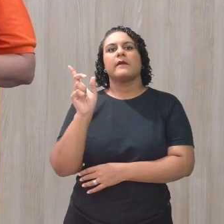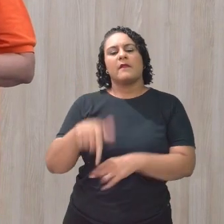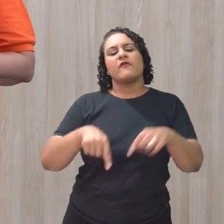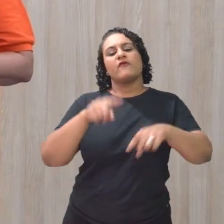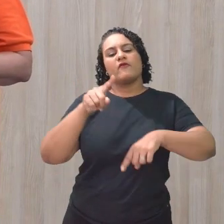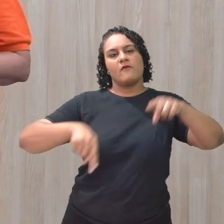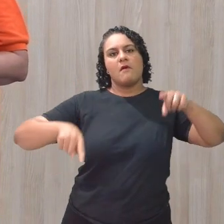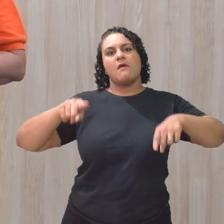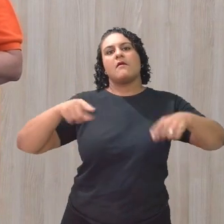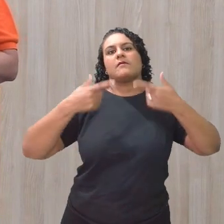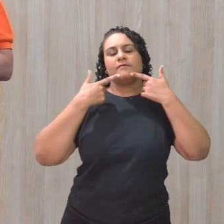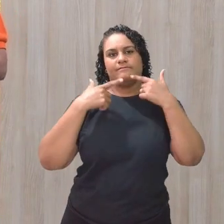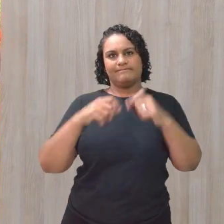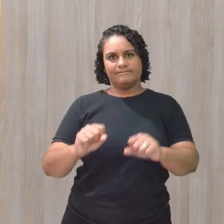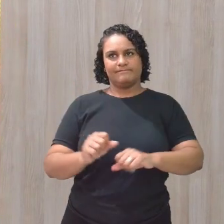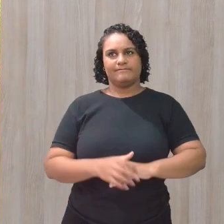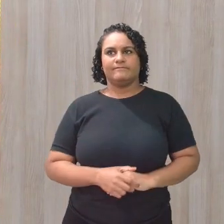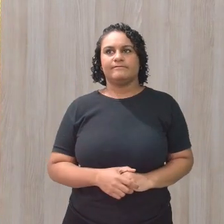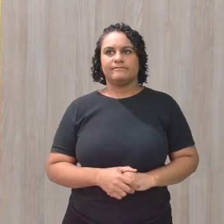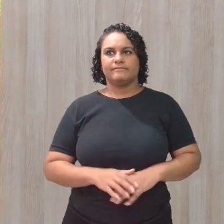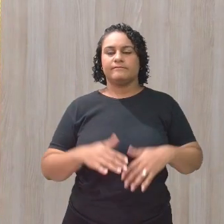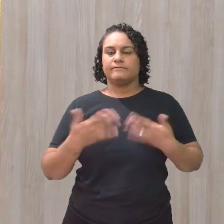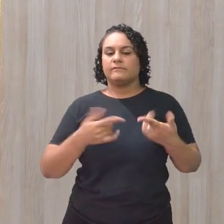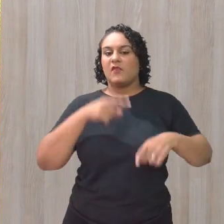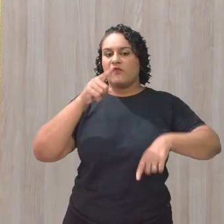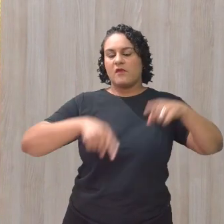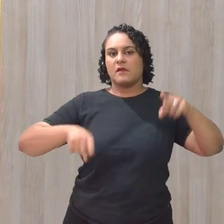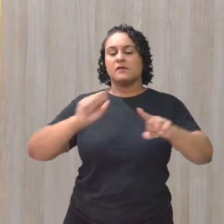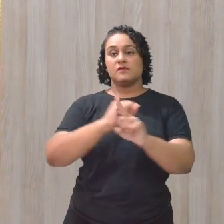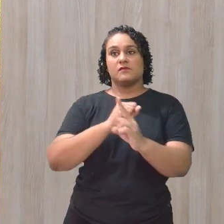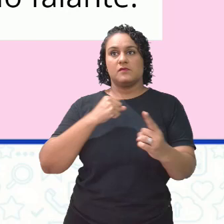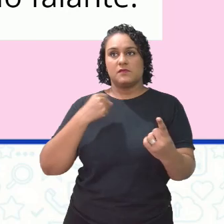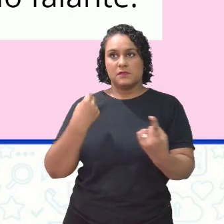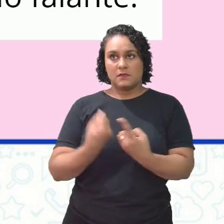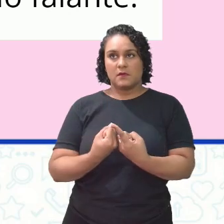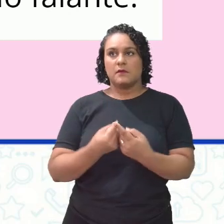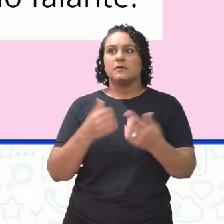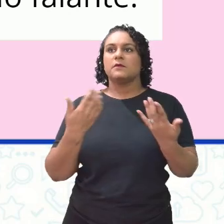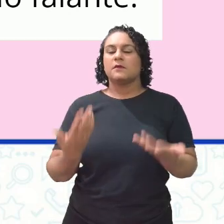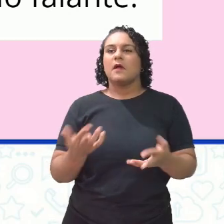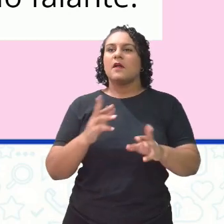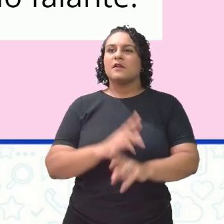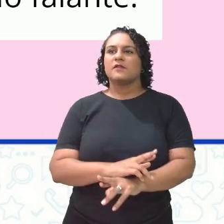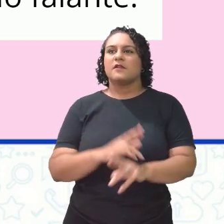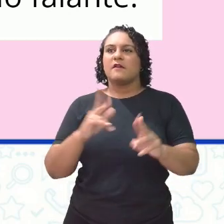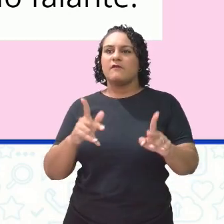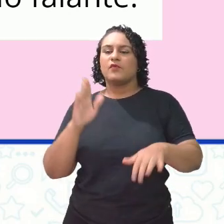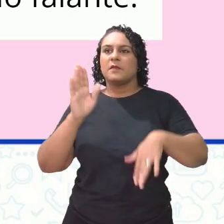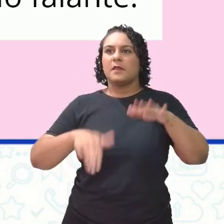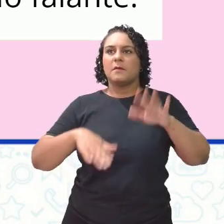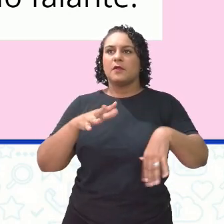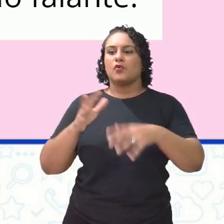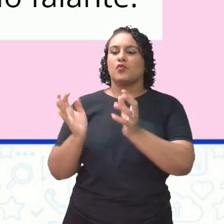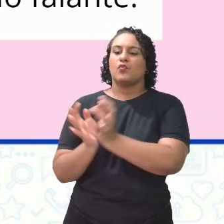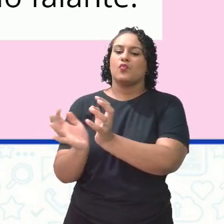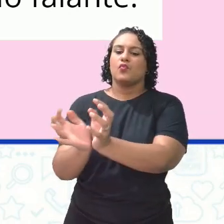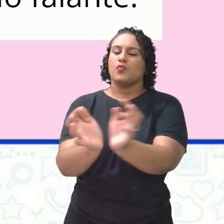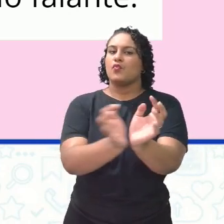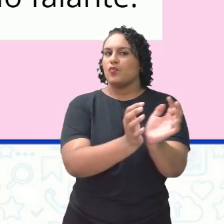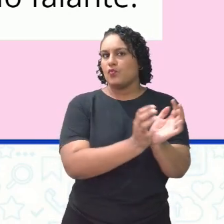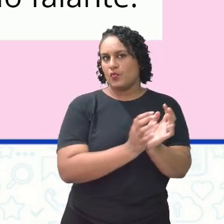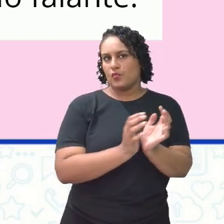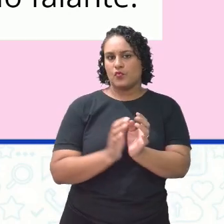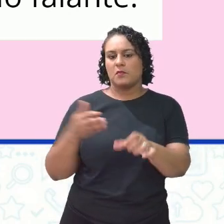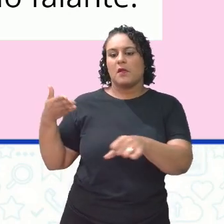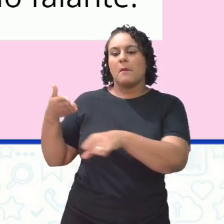variação linguística. Então, variações sociais são as diferenças de acordo com o grupo social